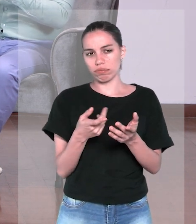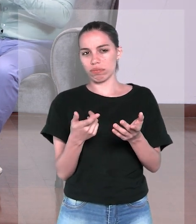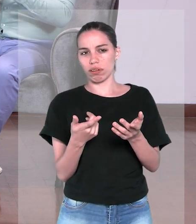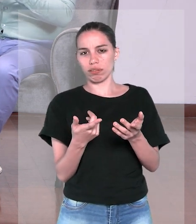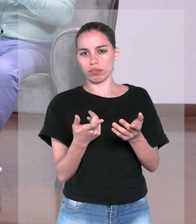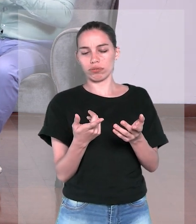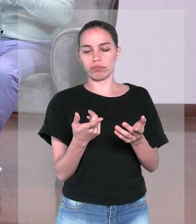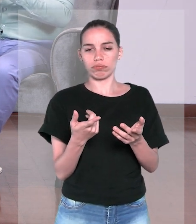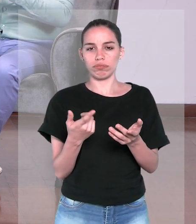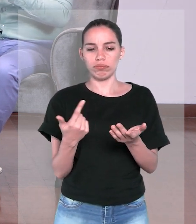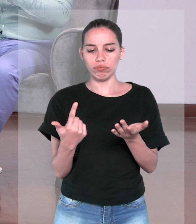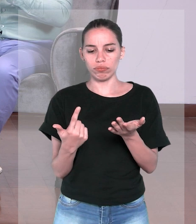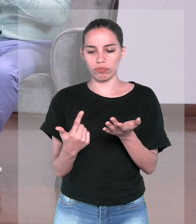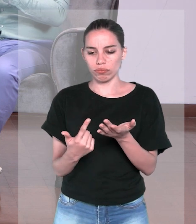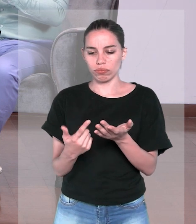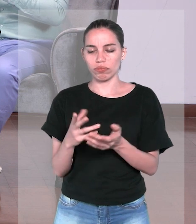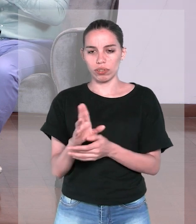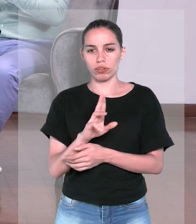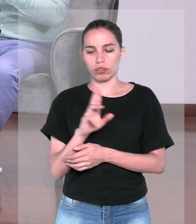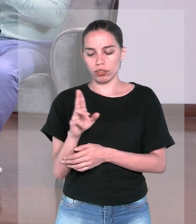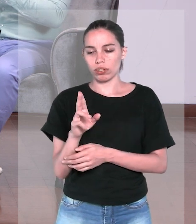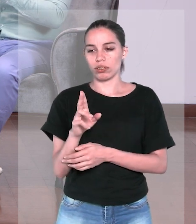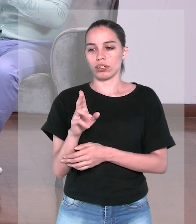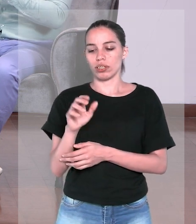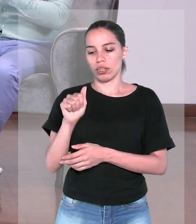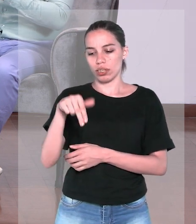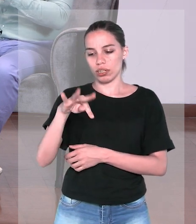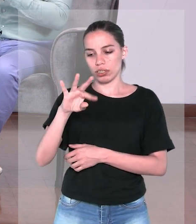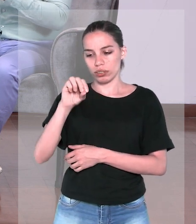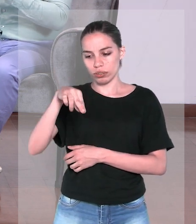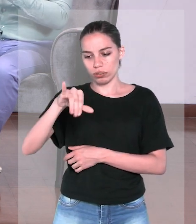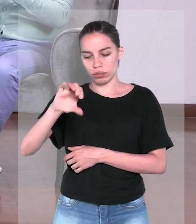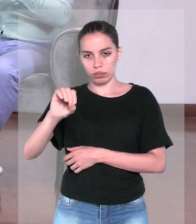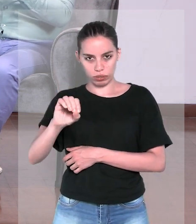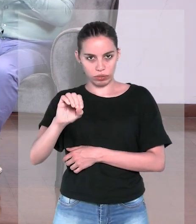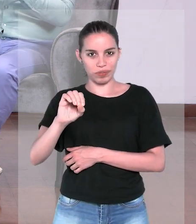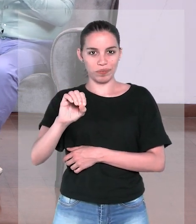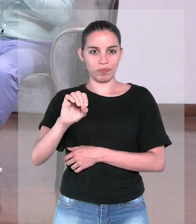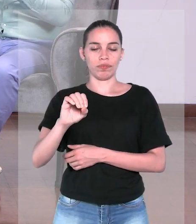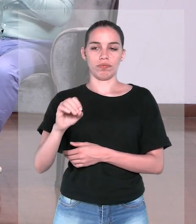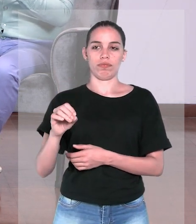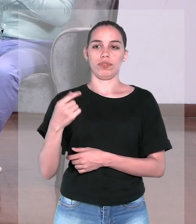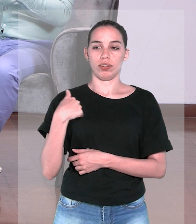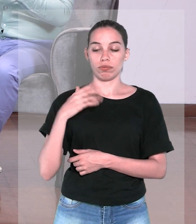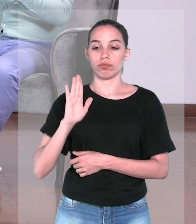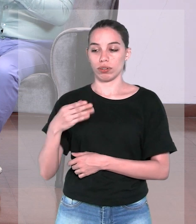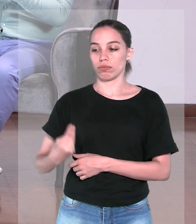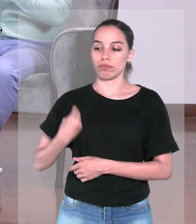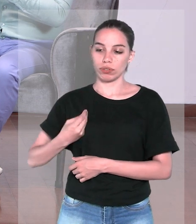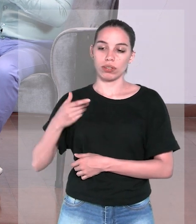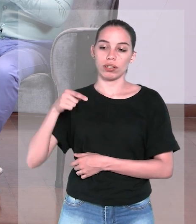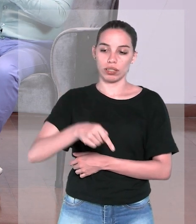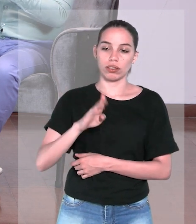Horizonte várias vezes para tratar sobre esse livro, sobre a temática. É uma criança que é vítima de violência sexual.